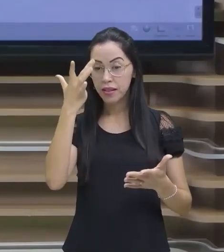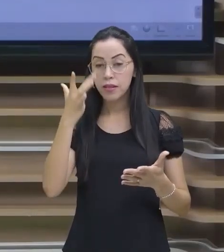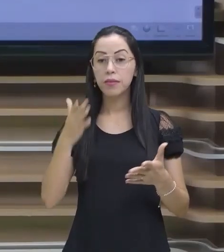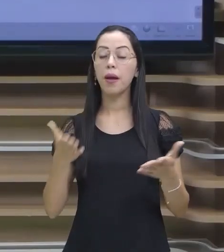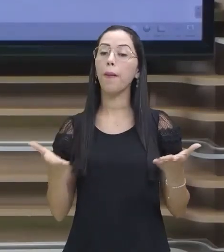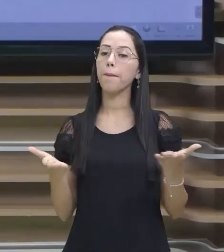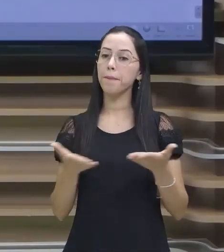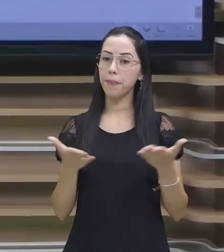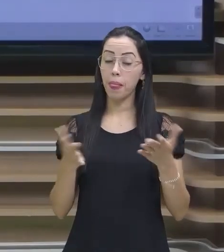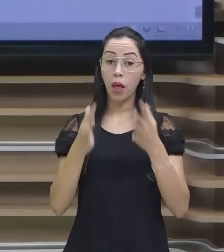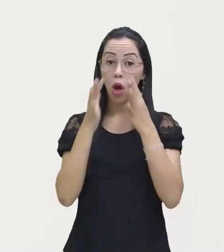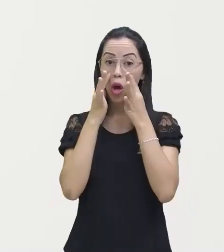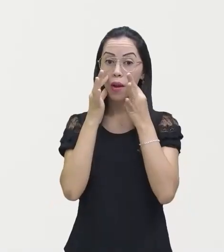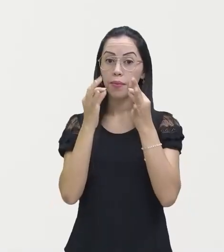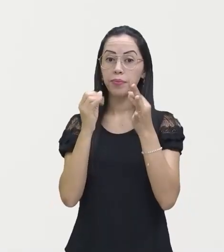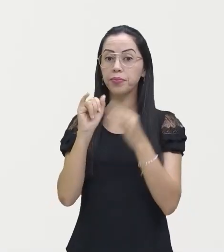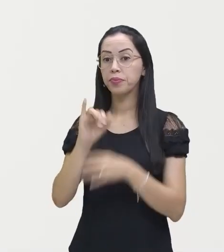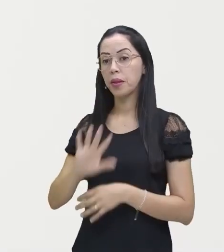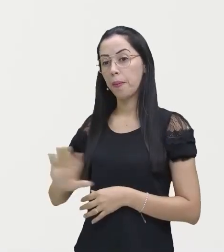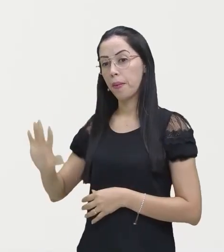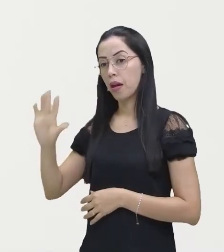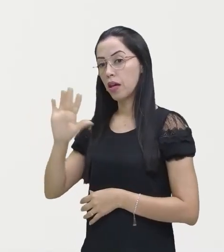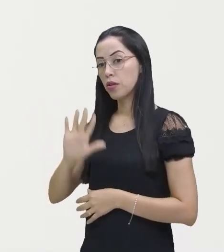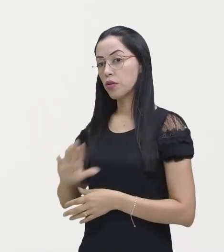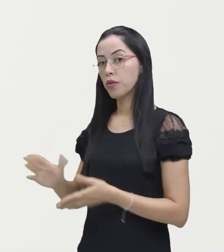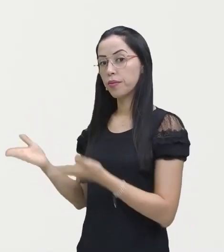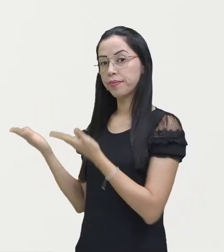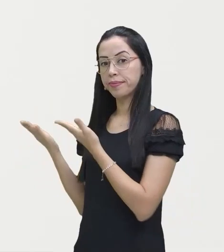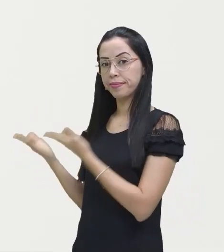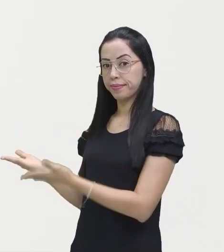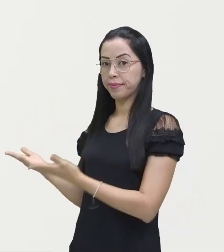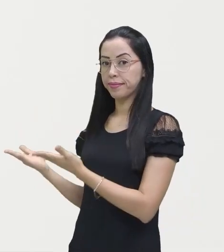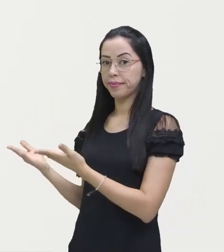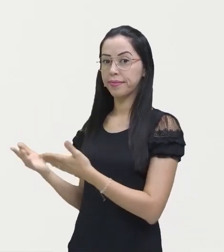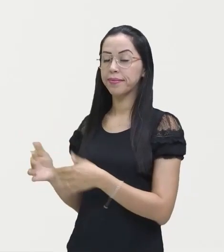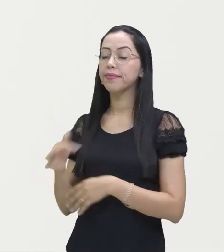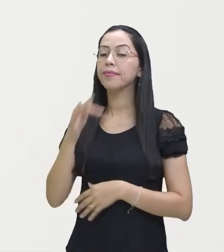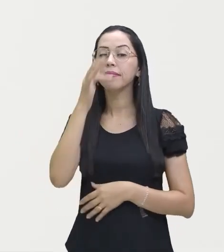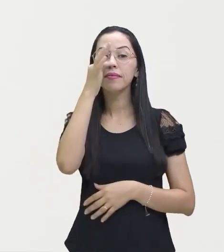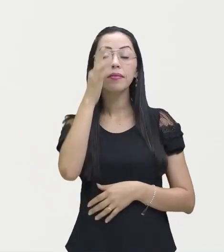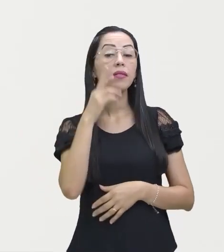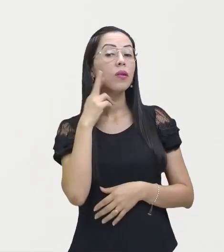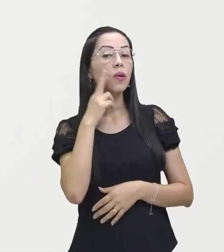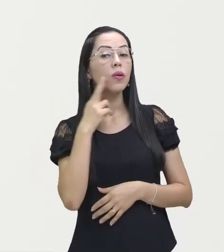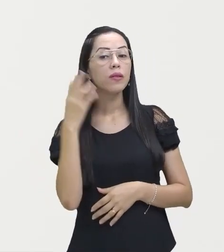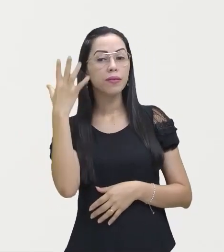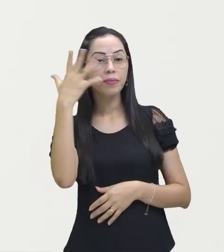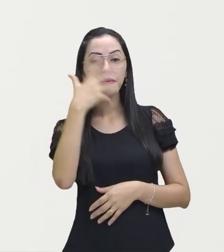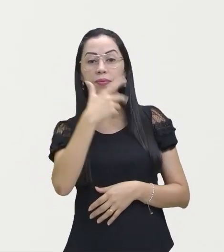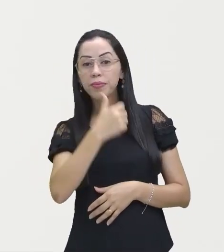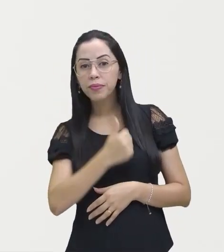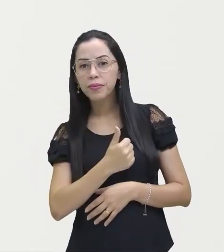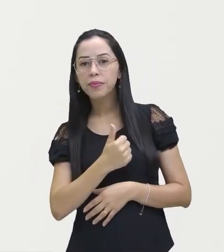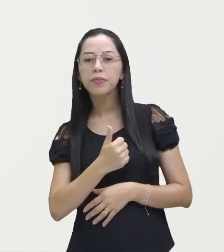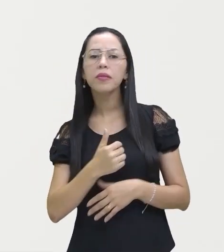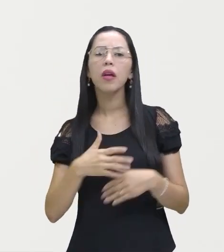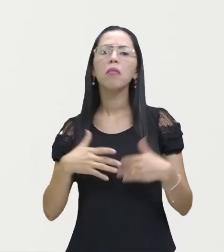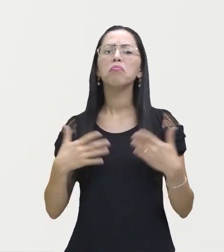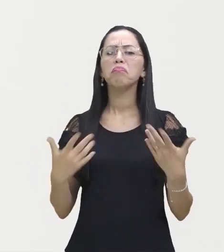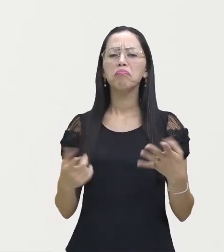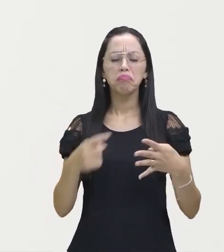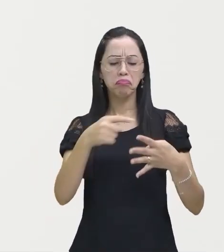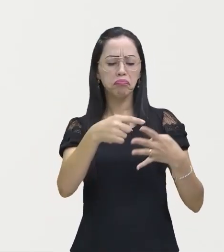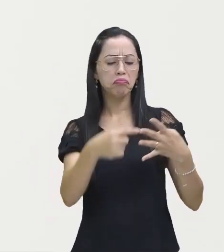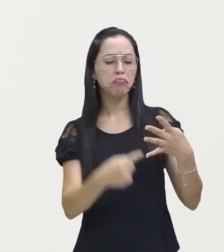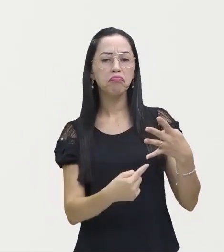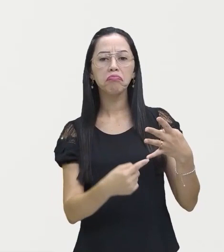Observe a imagem. Linda Rosa Juvenil. Onde o nome da musiquinha de hoje está